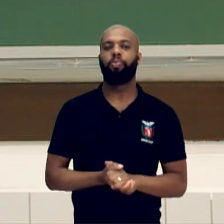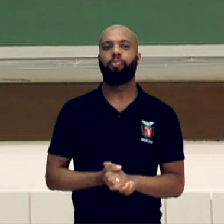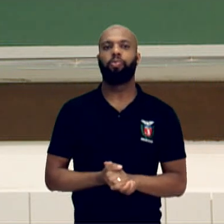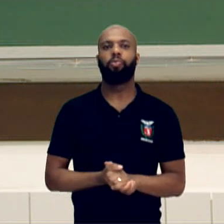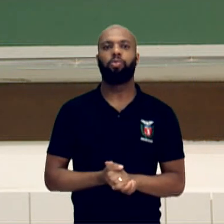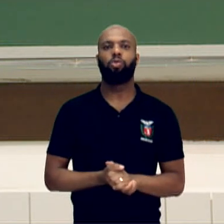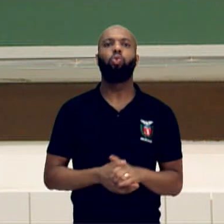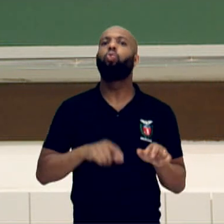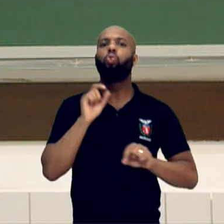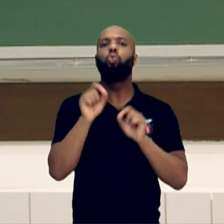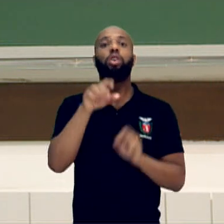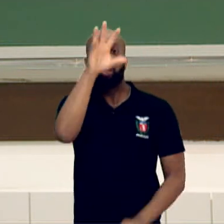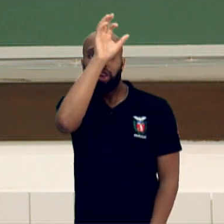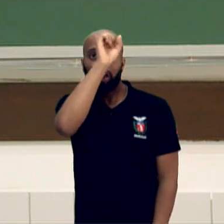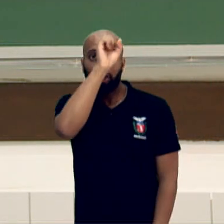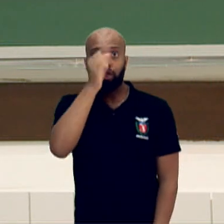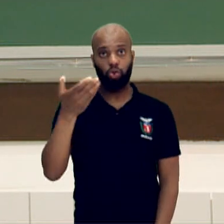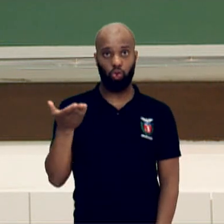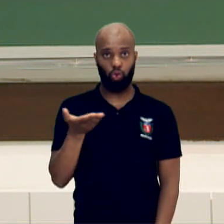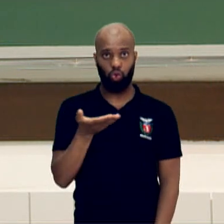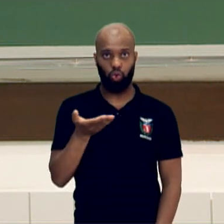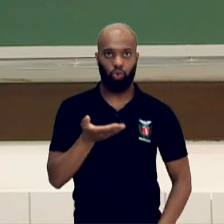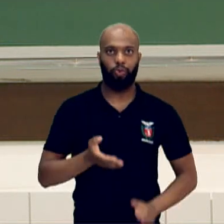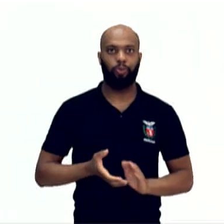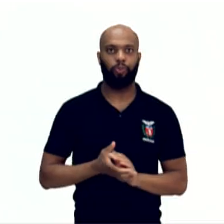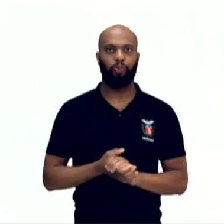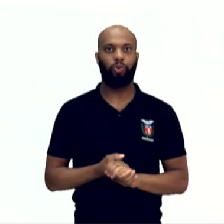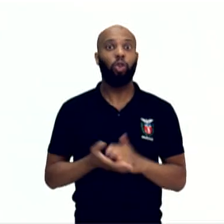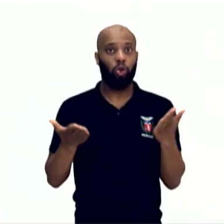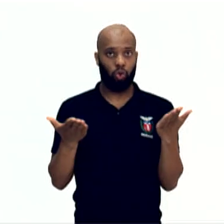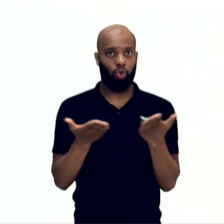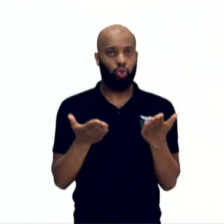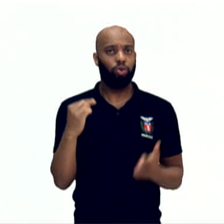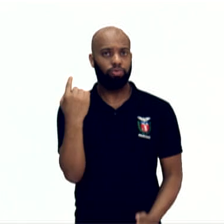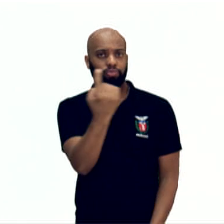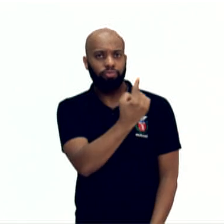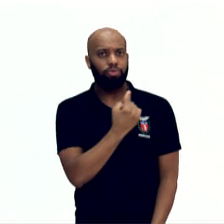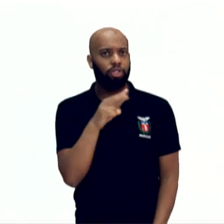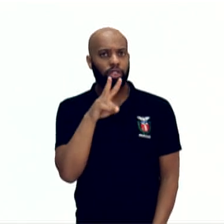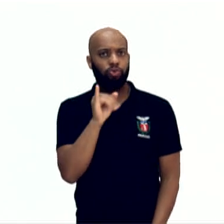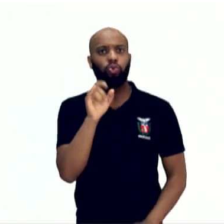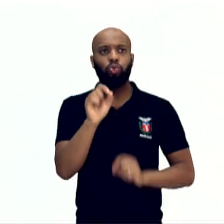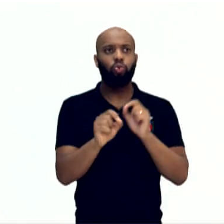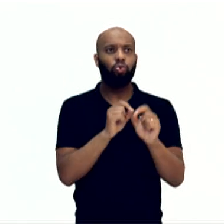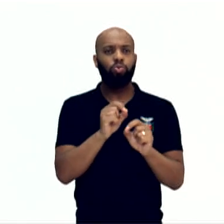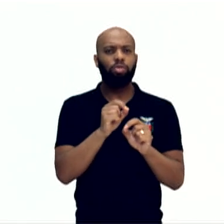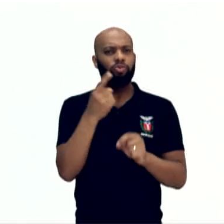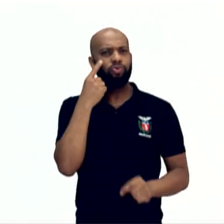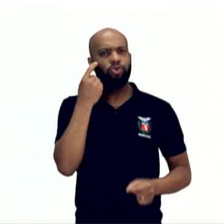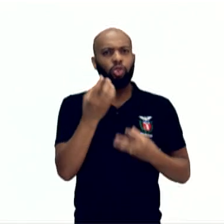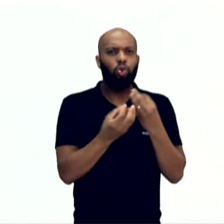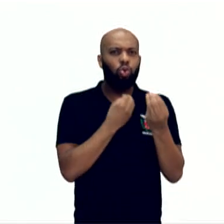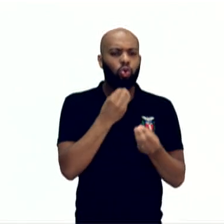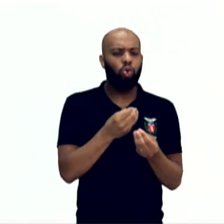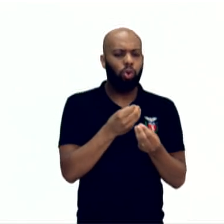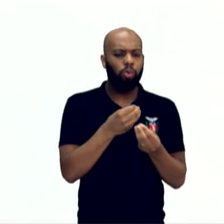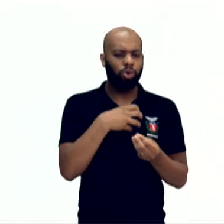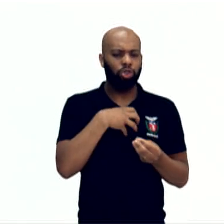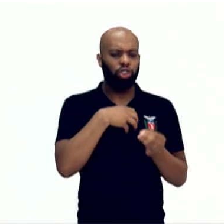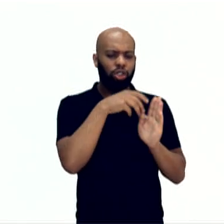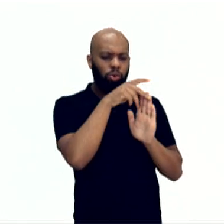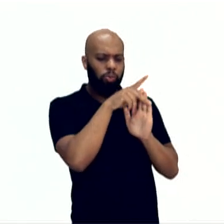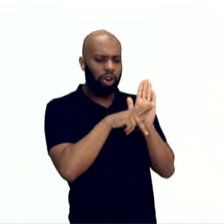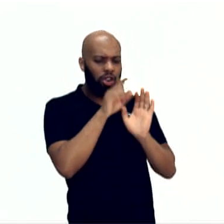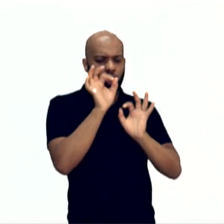O que nós vamos aprender hoje? Então, hoje nós vamos participar de um processo de planejamento